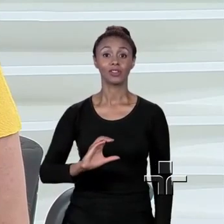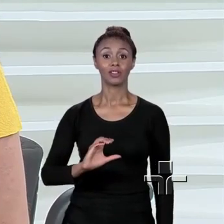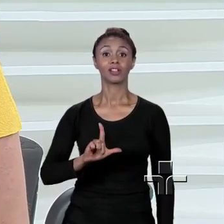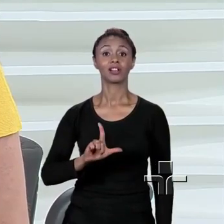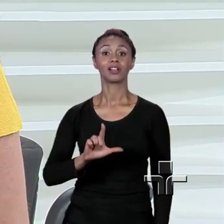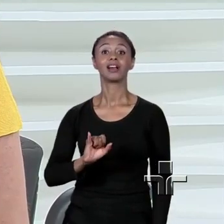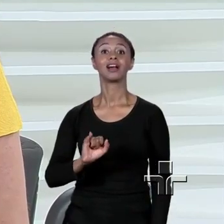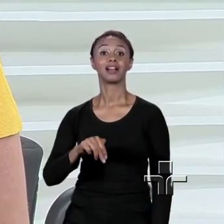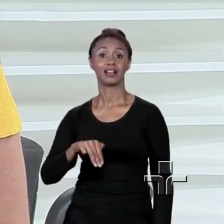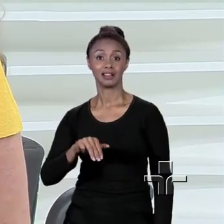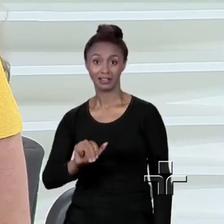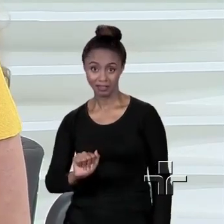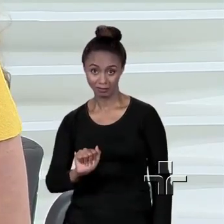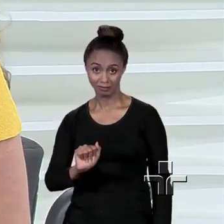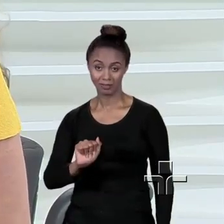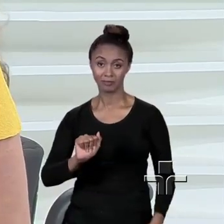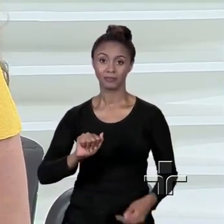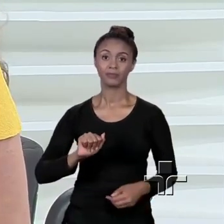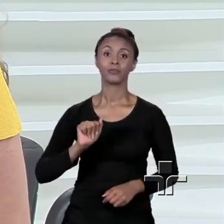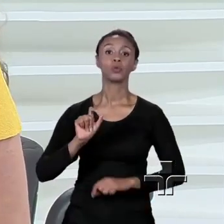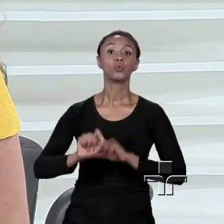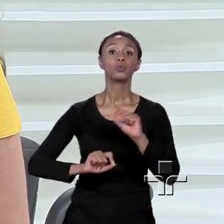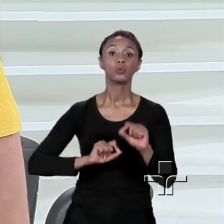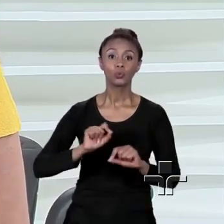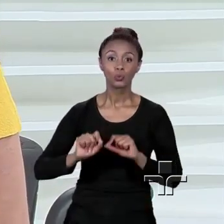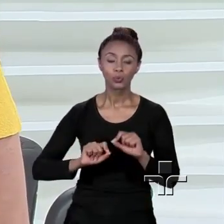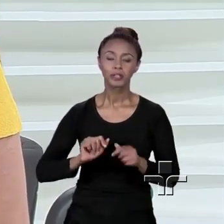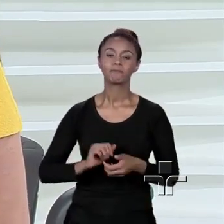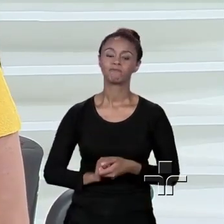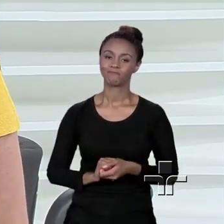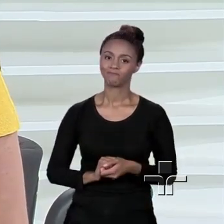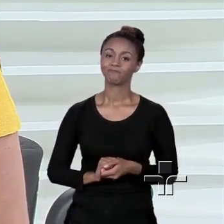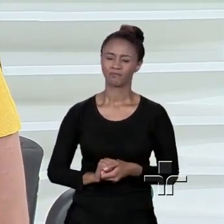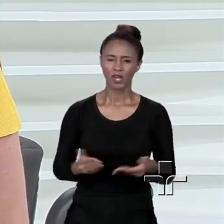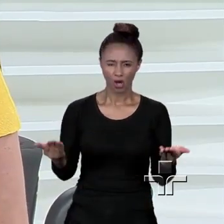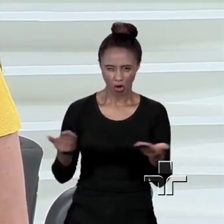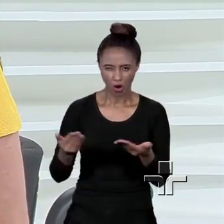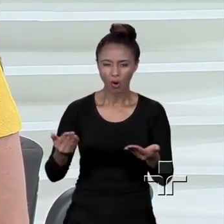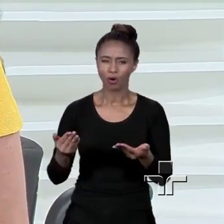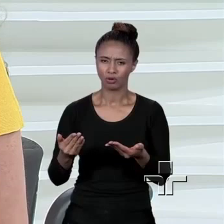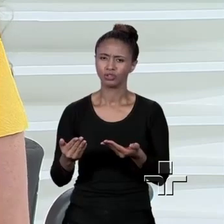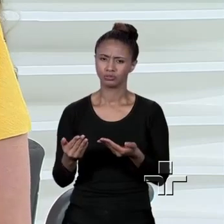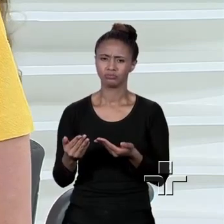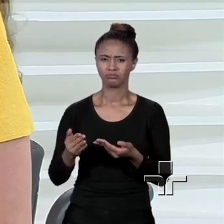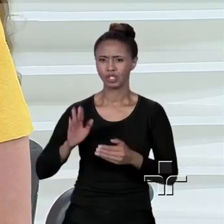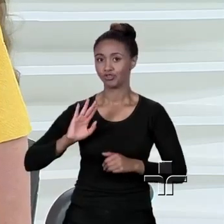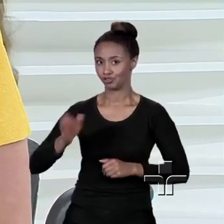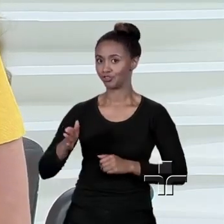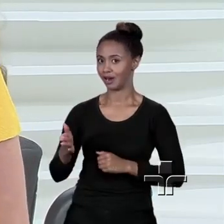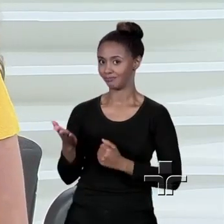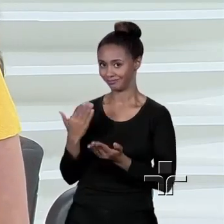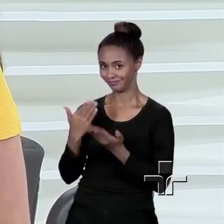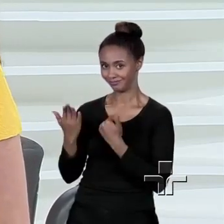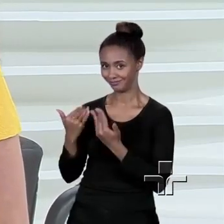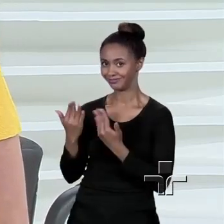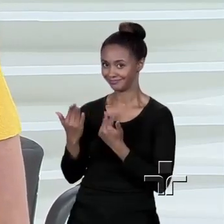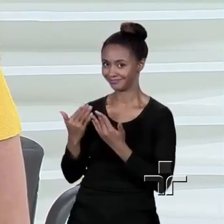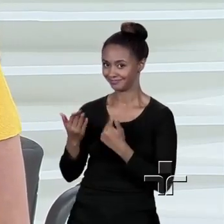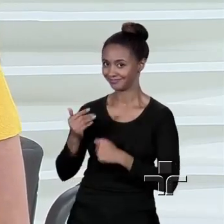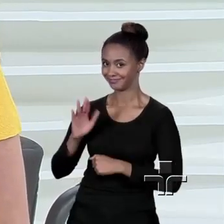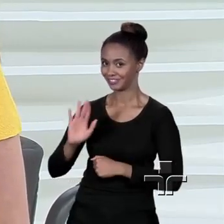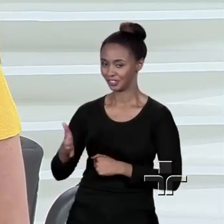muito vulnerável. E hoje, inclusive, até conversei sobre isso, não só com o